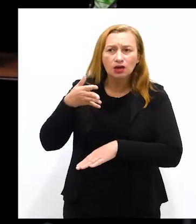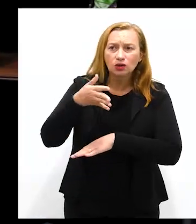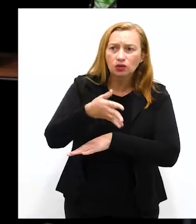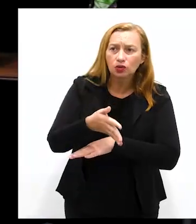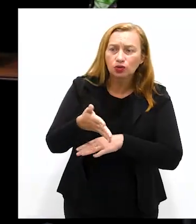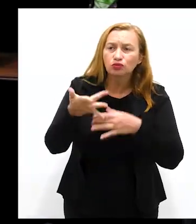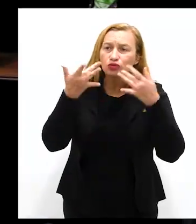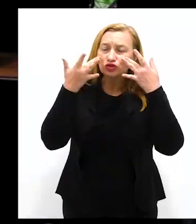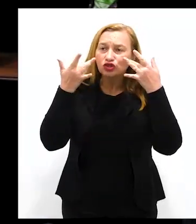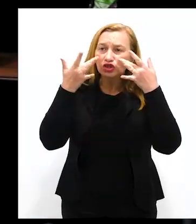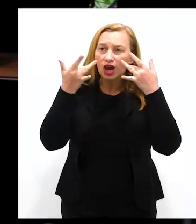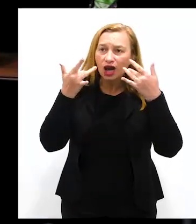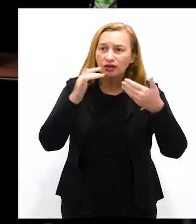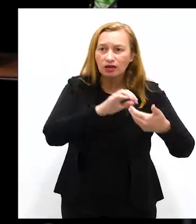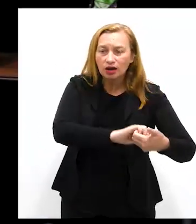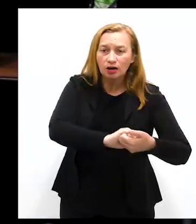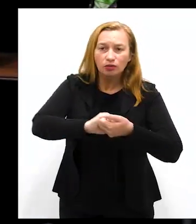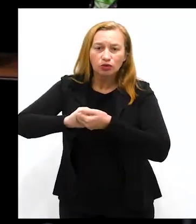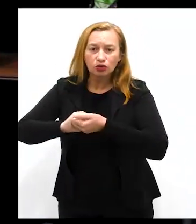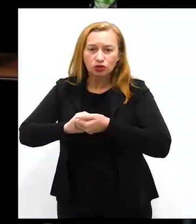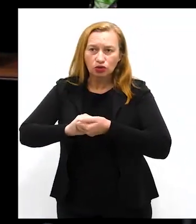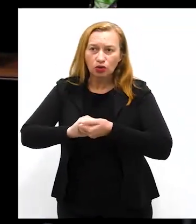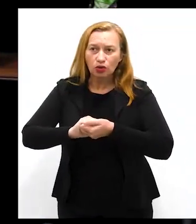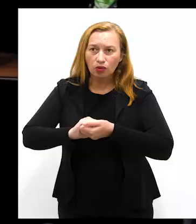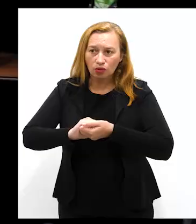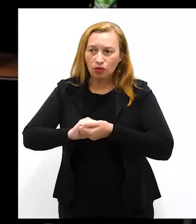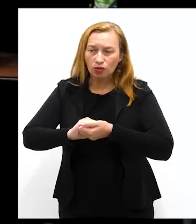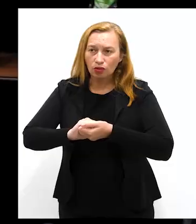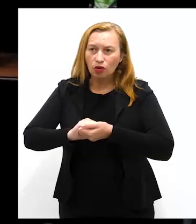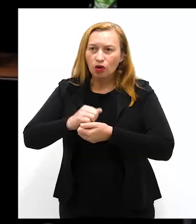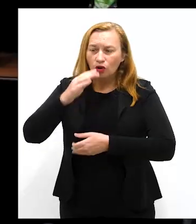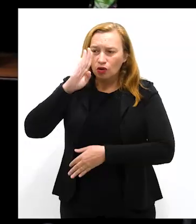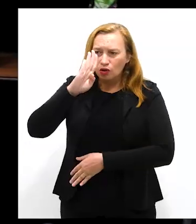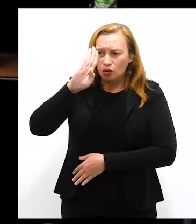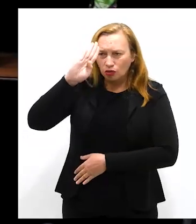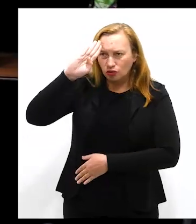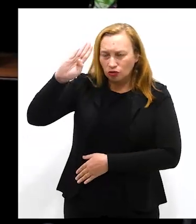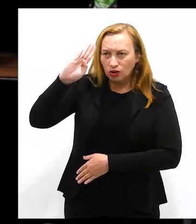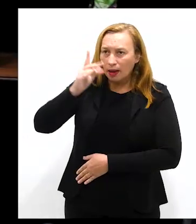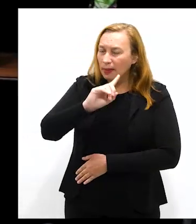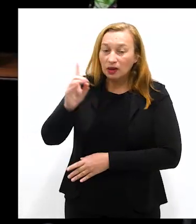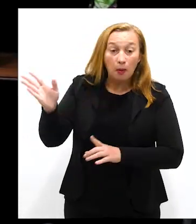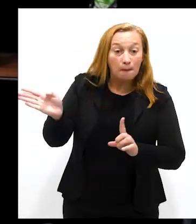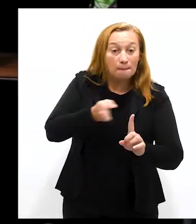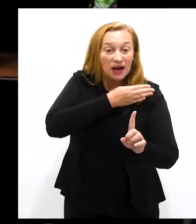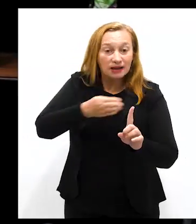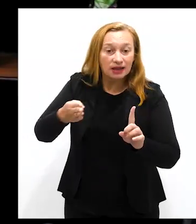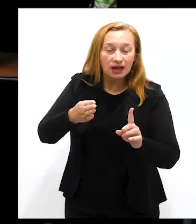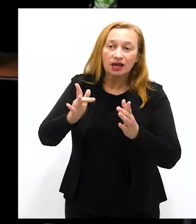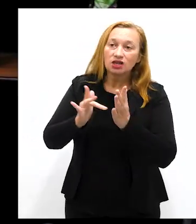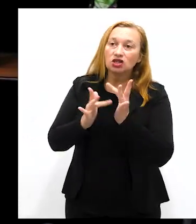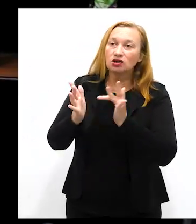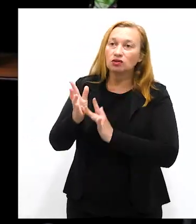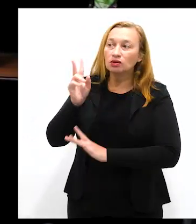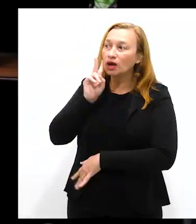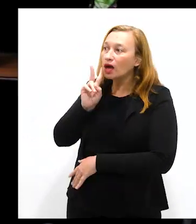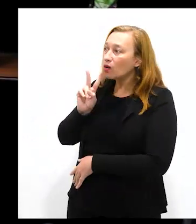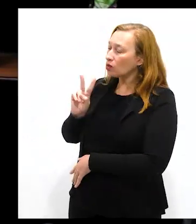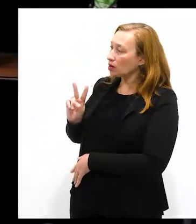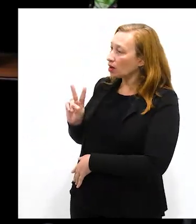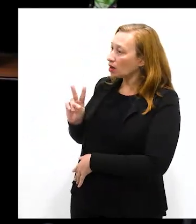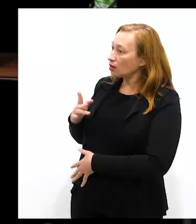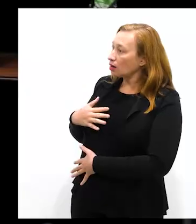cena e puxou o soldado para não bater no Jesus, gritando, ela gritava, ela chorava. E aí eu virei